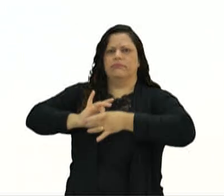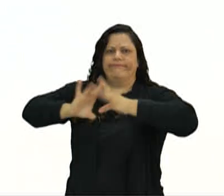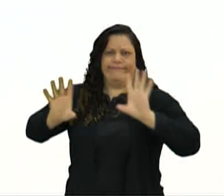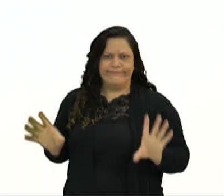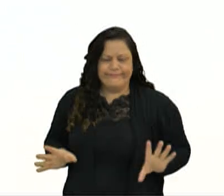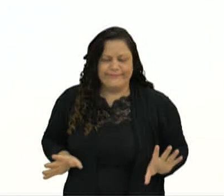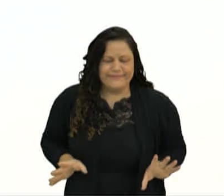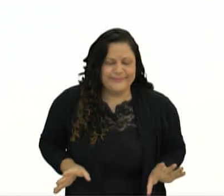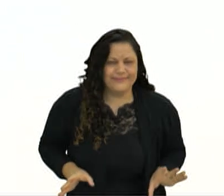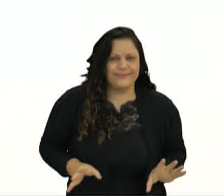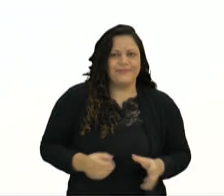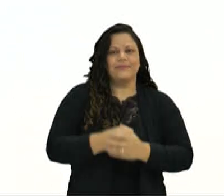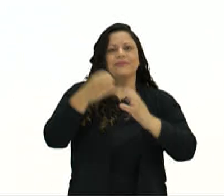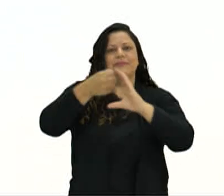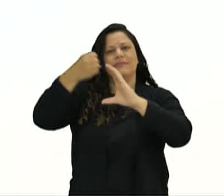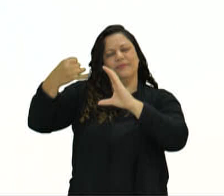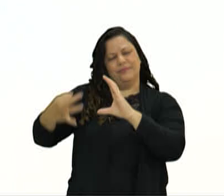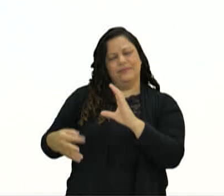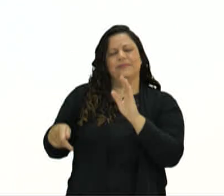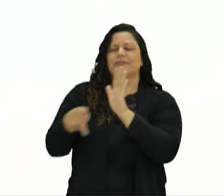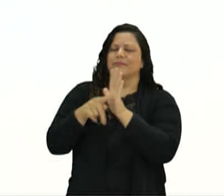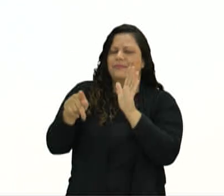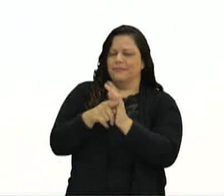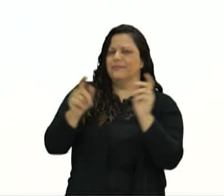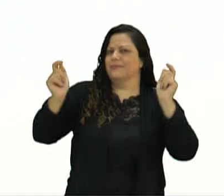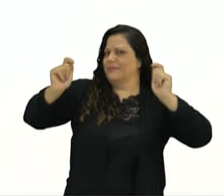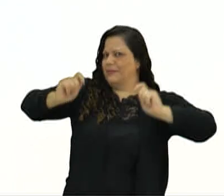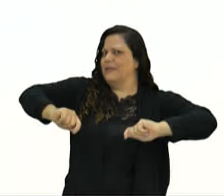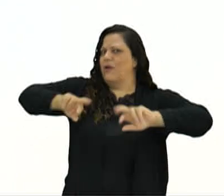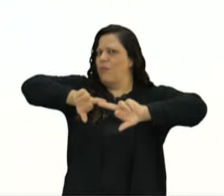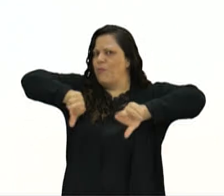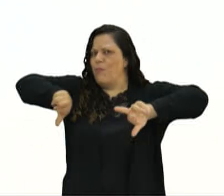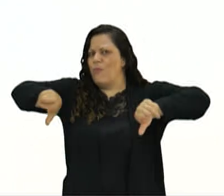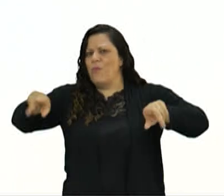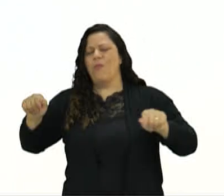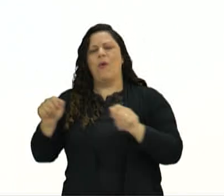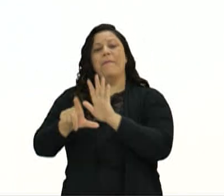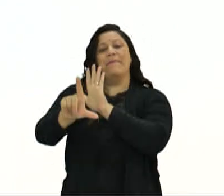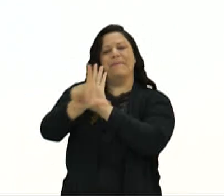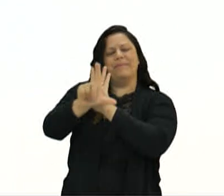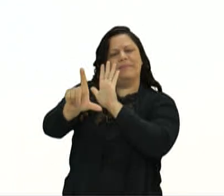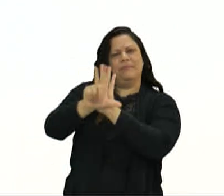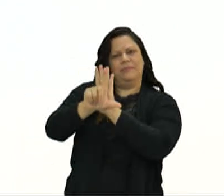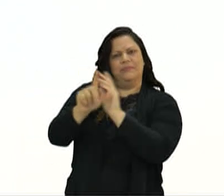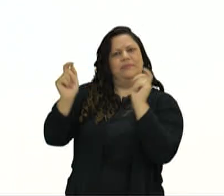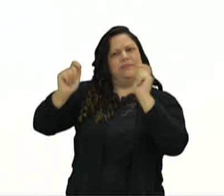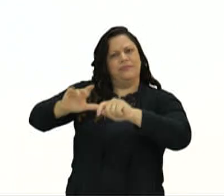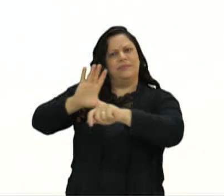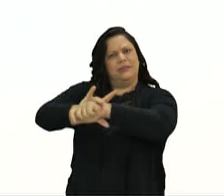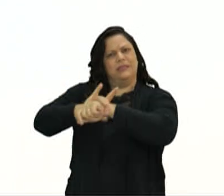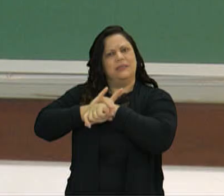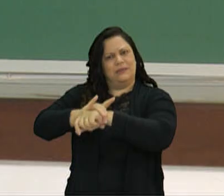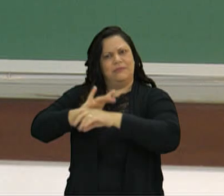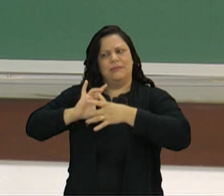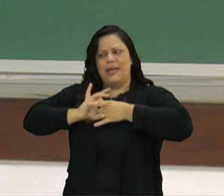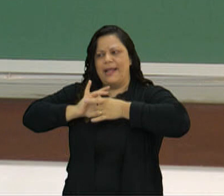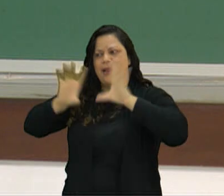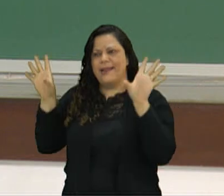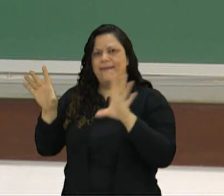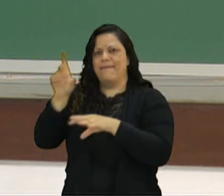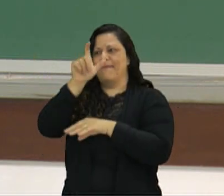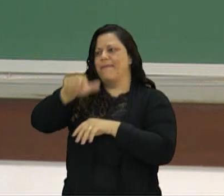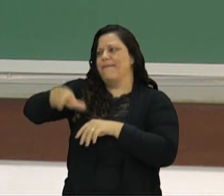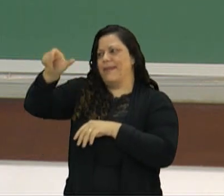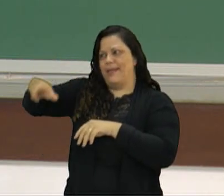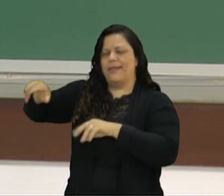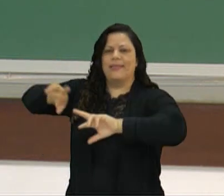coloca um caráter normativo, né, na lei, ela que vai assegurar para a gente a liberdade, ela tem um